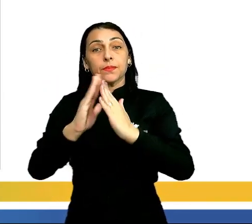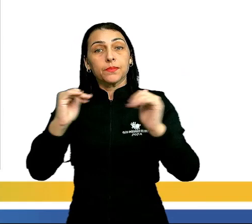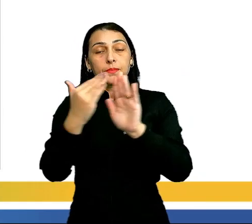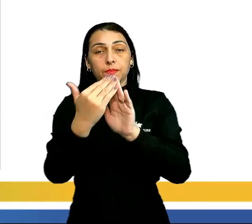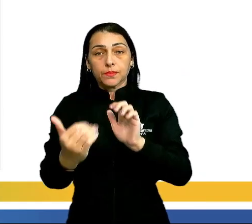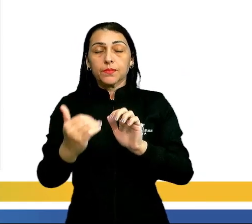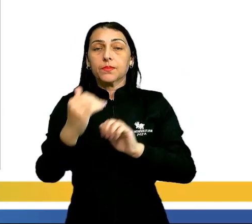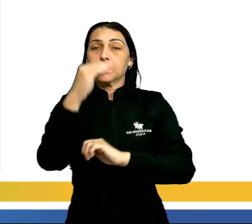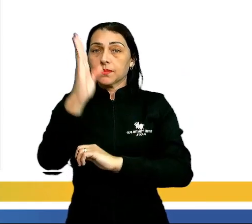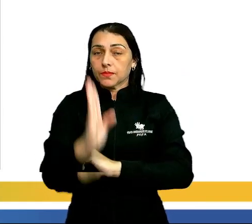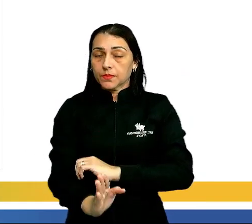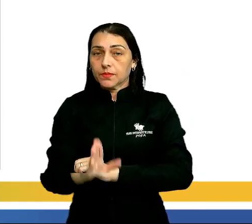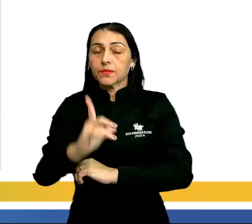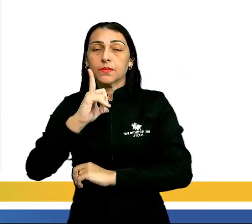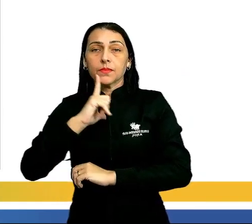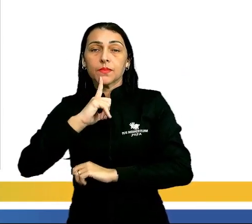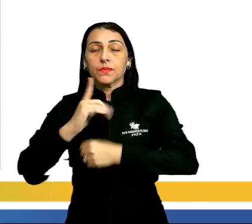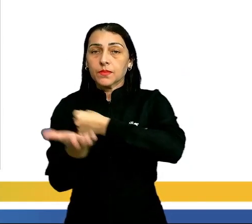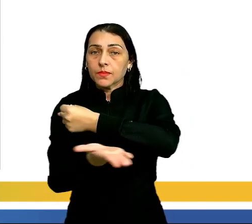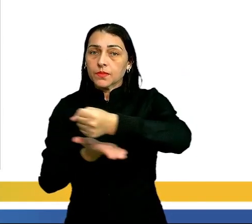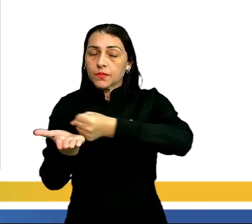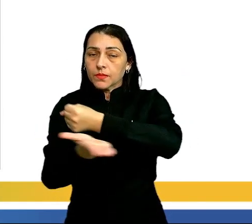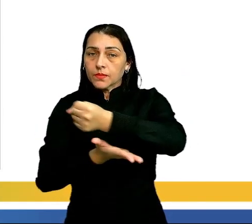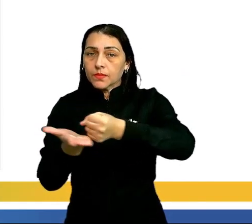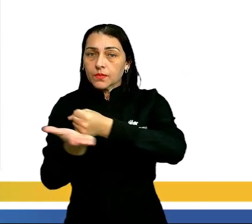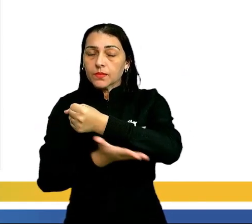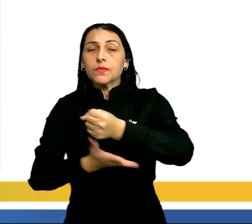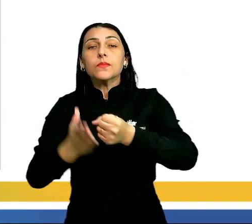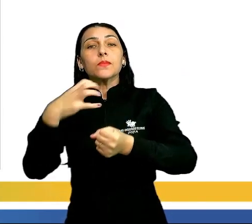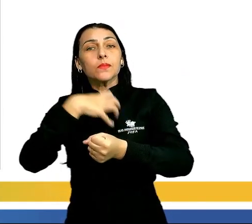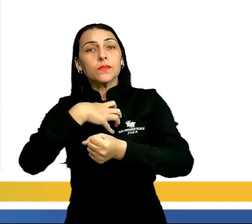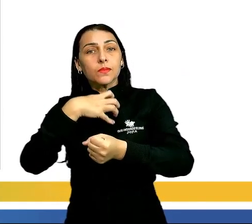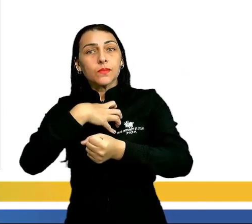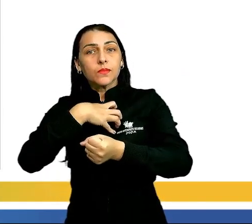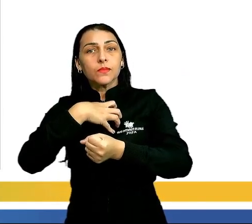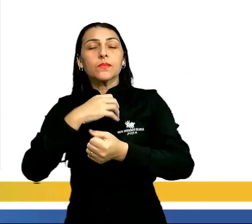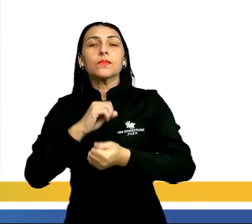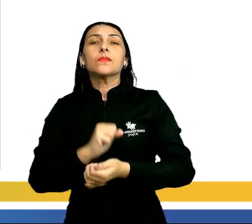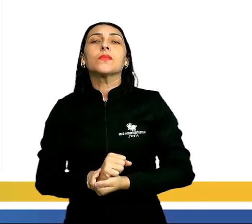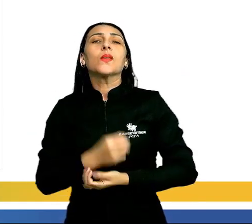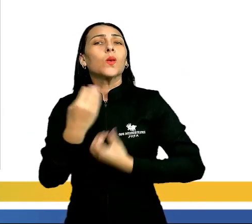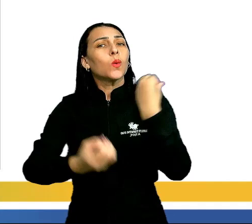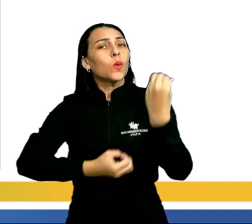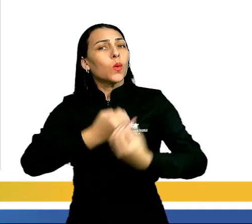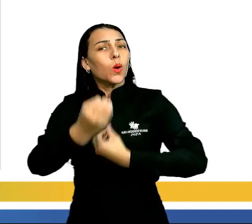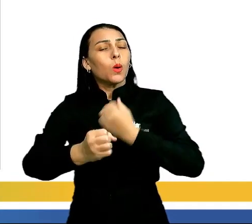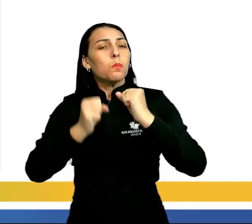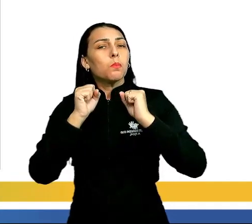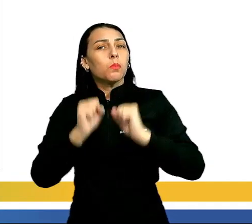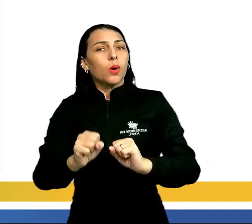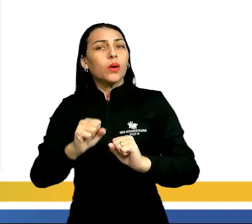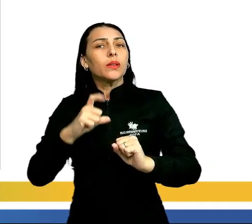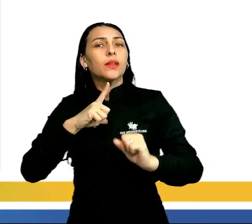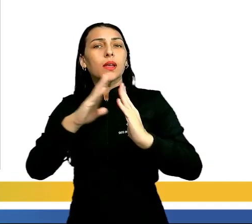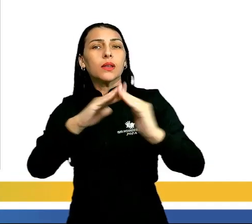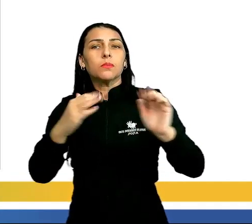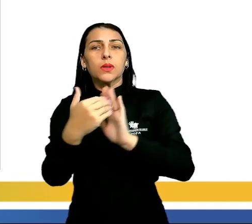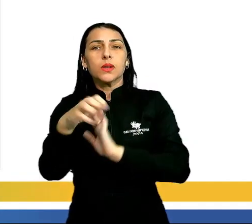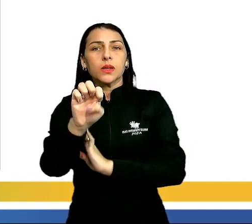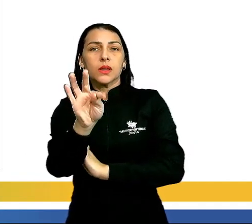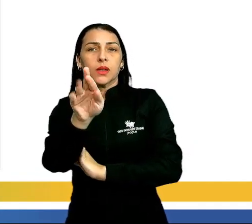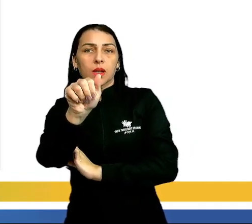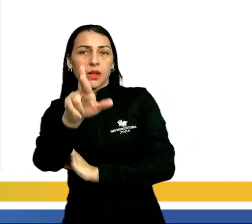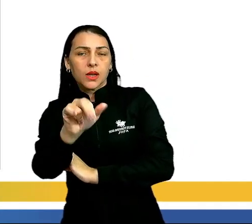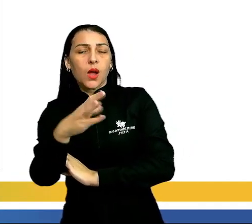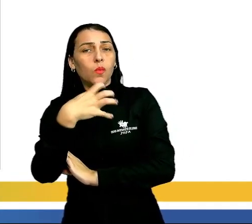pirâmide etária brasileira, ela tinha basicamente esse formato. Como que a gente pode considerar essa pirâmide etária?